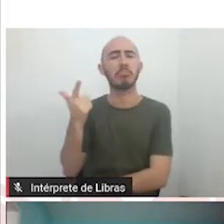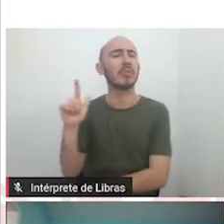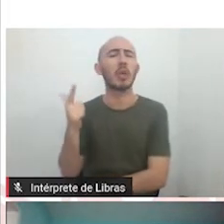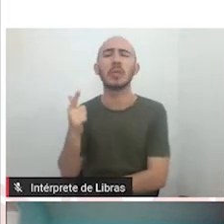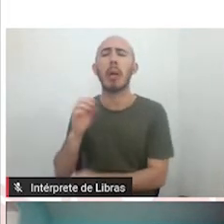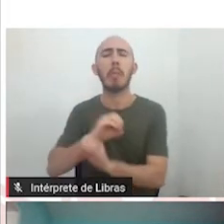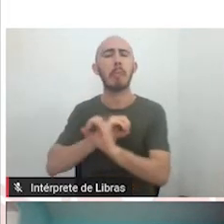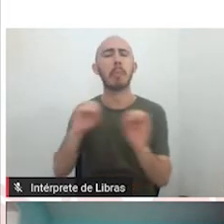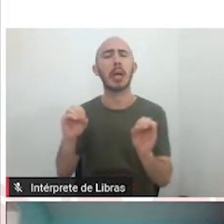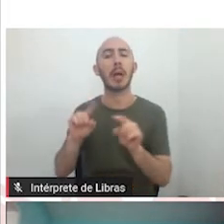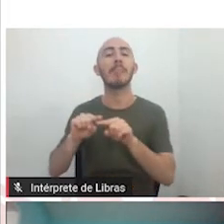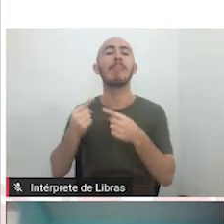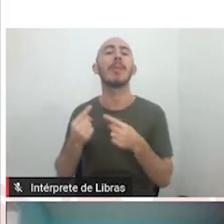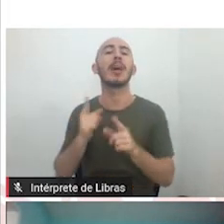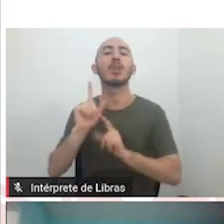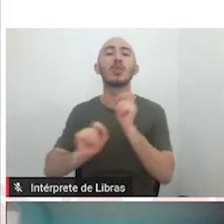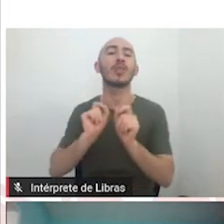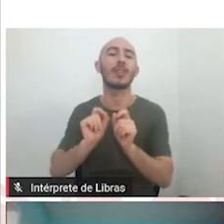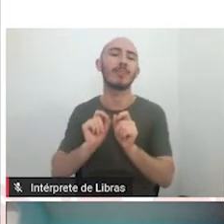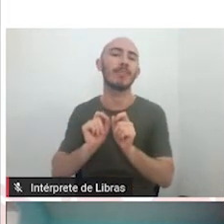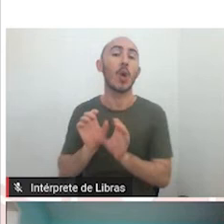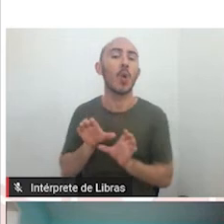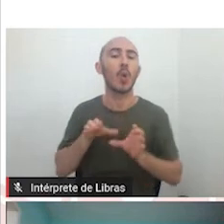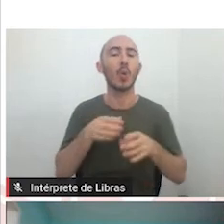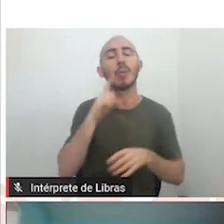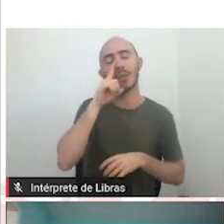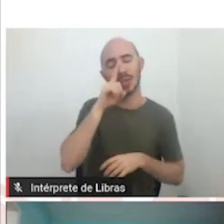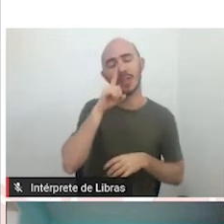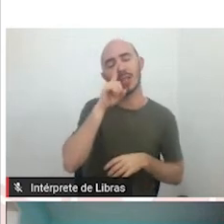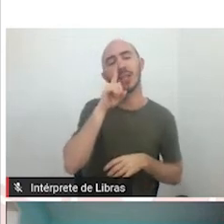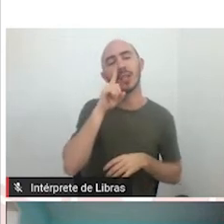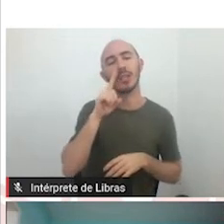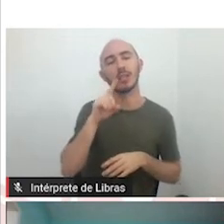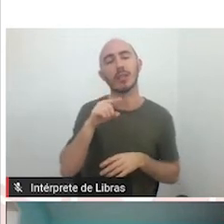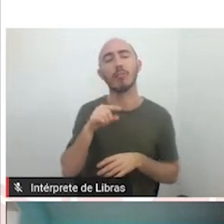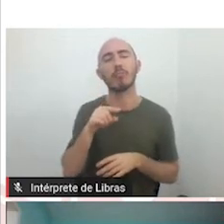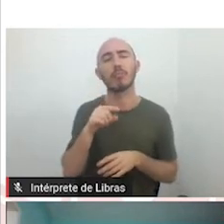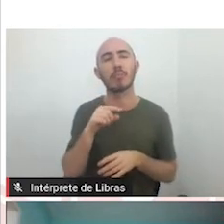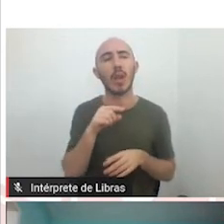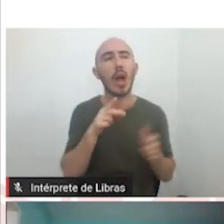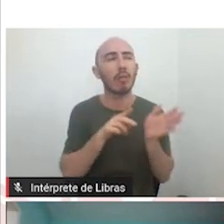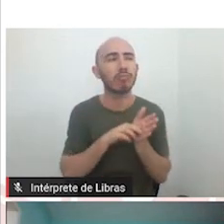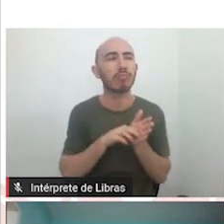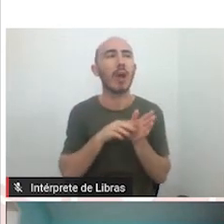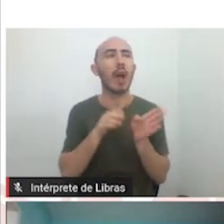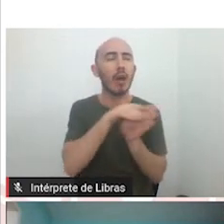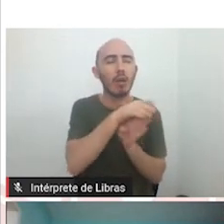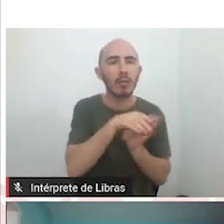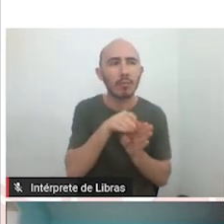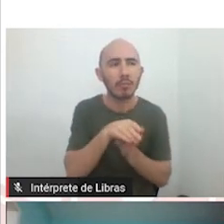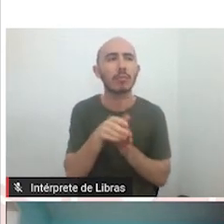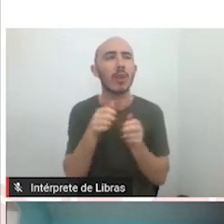SARAG, mas ele tem fatores de risco que fazem com que a gente considere interná-lo para observar se ele vai realmente ficar bem ou não. Pode